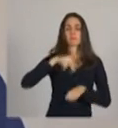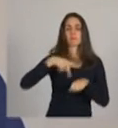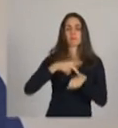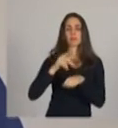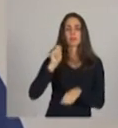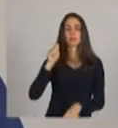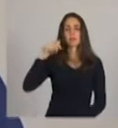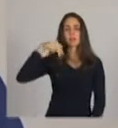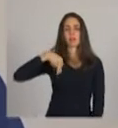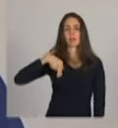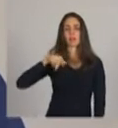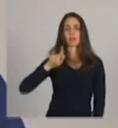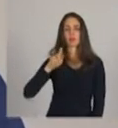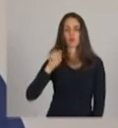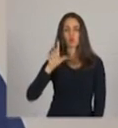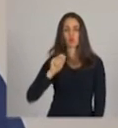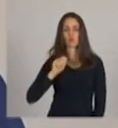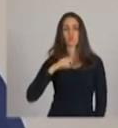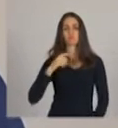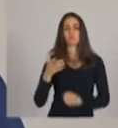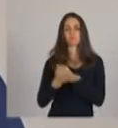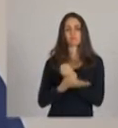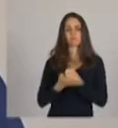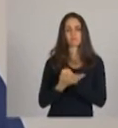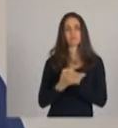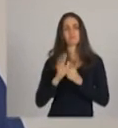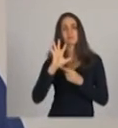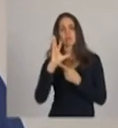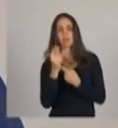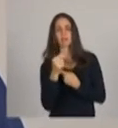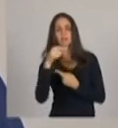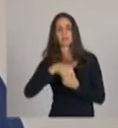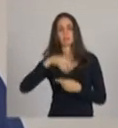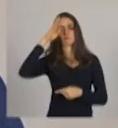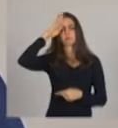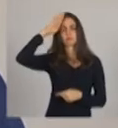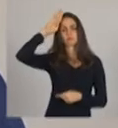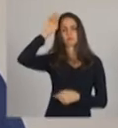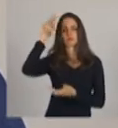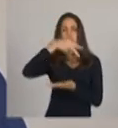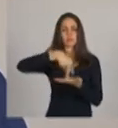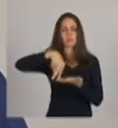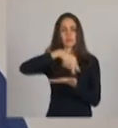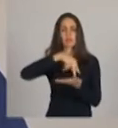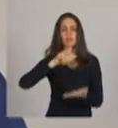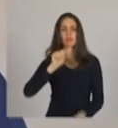fundamentaram as bases do balé, da arte acadêmica da dança